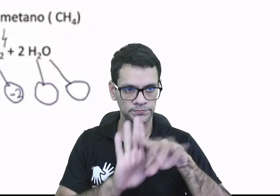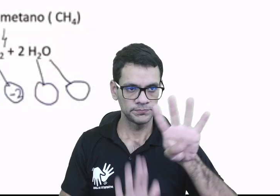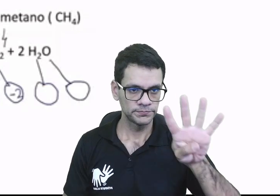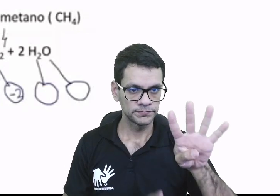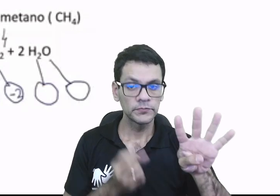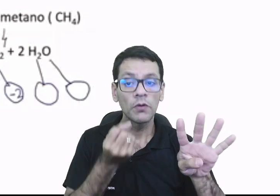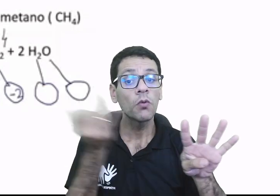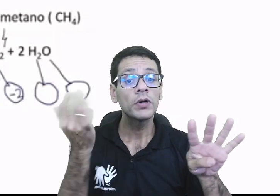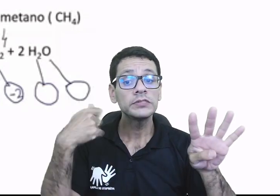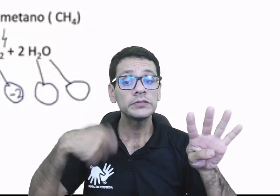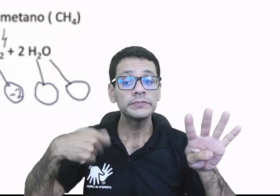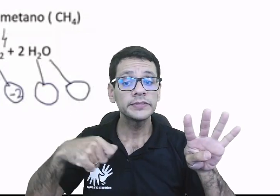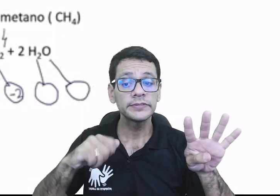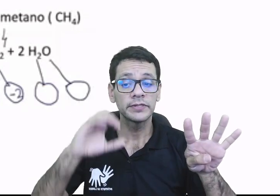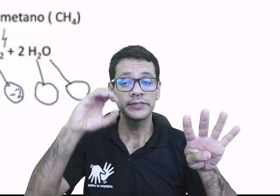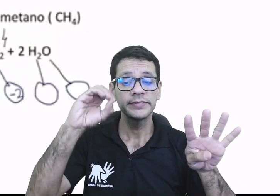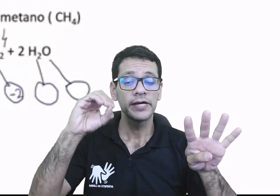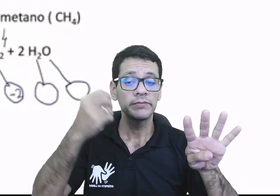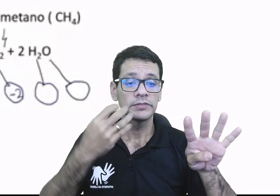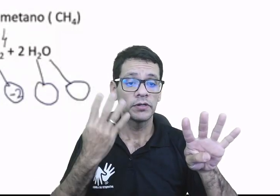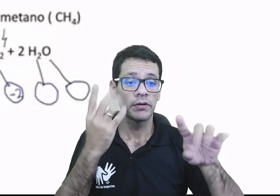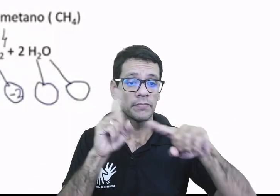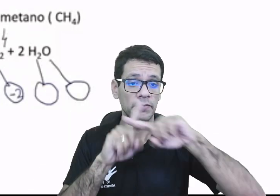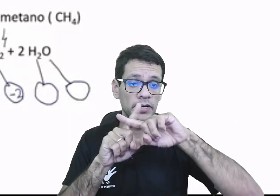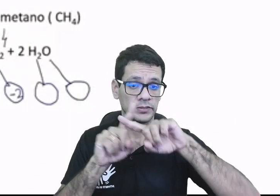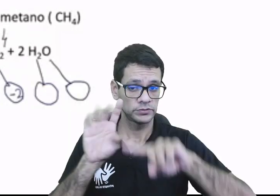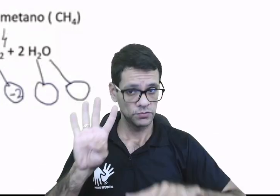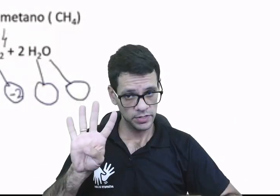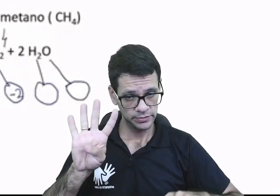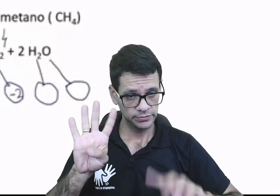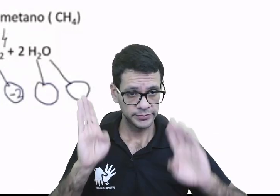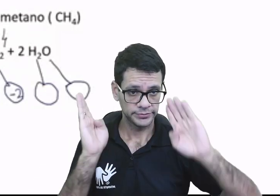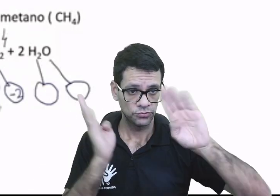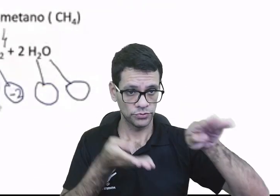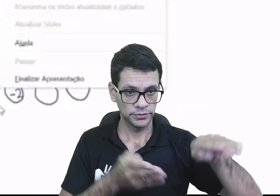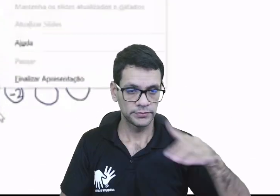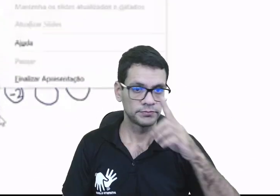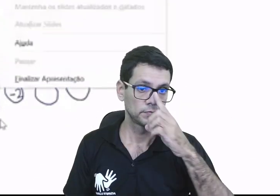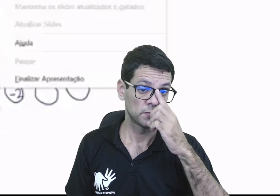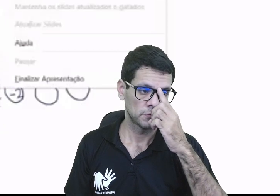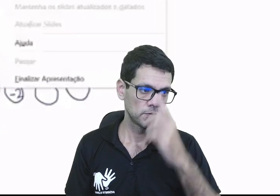4. Para fechar zero, quanto tem que ser o carbono? Mais 4.